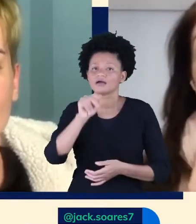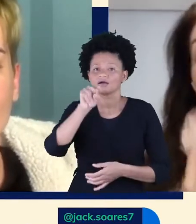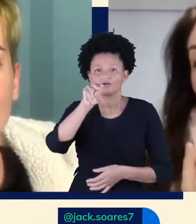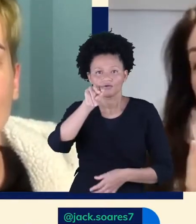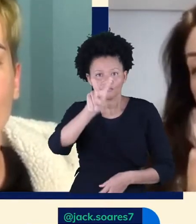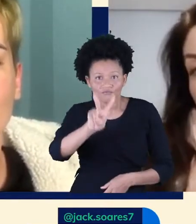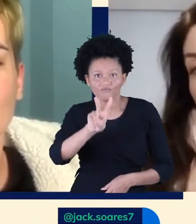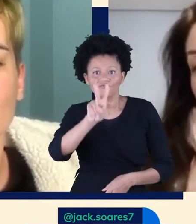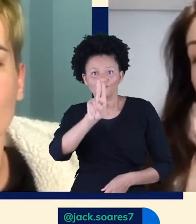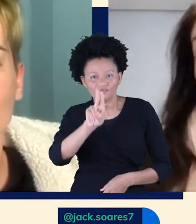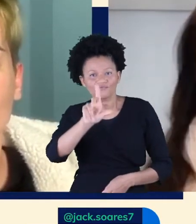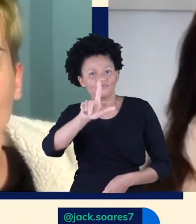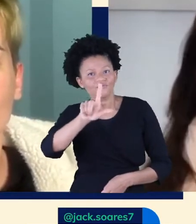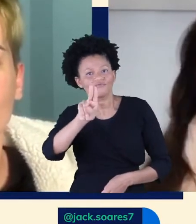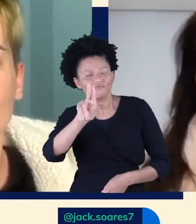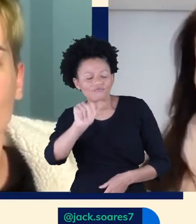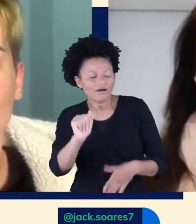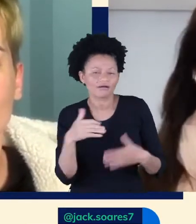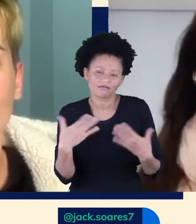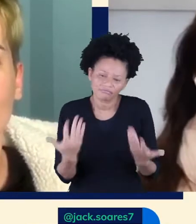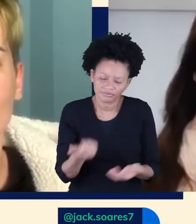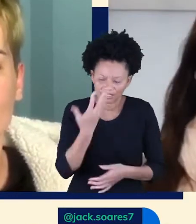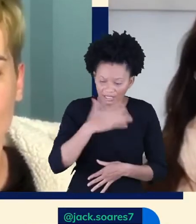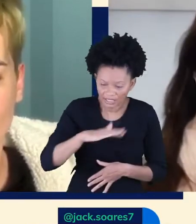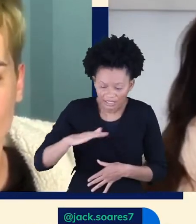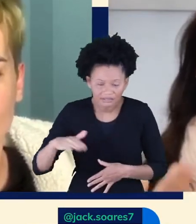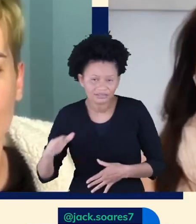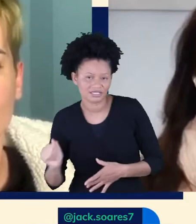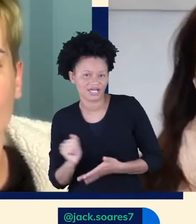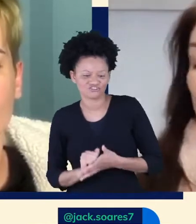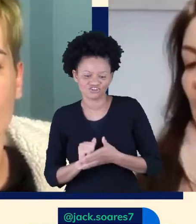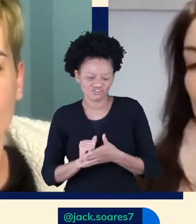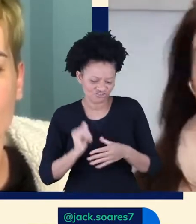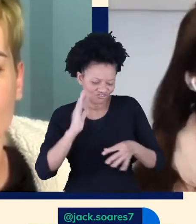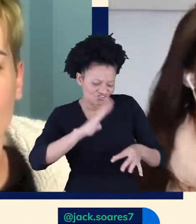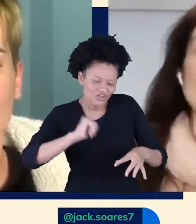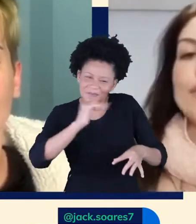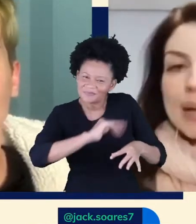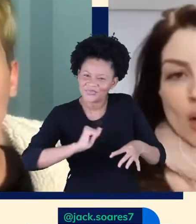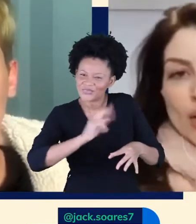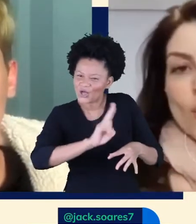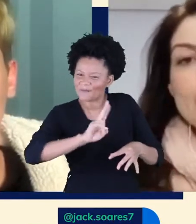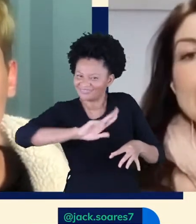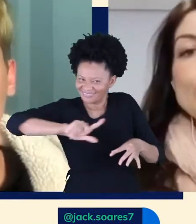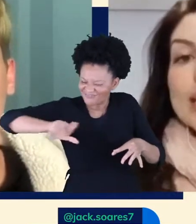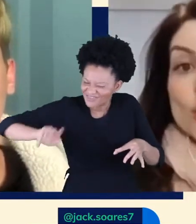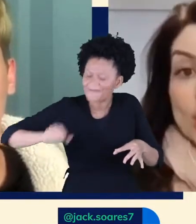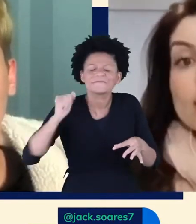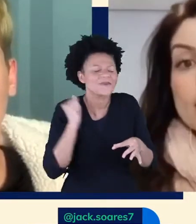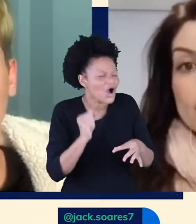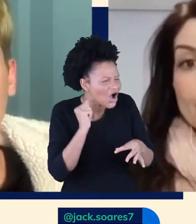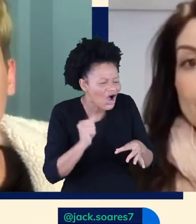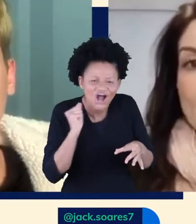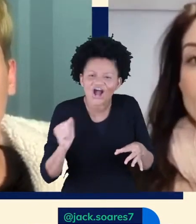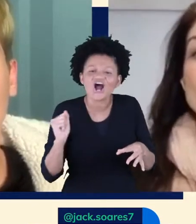ainda a família prefere, a própria criança prefere ou aprendeu com apelido, vai embora com o apelido, desde que exista, tá? Então falar,